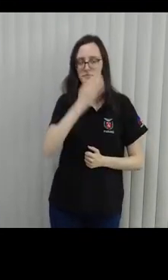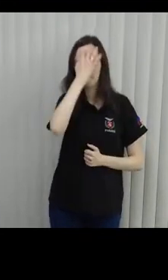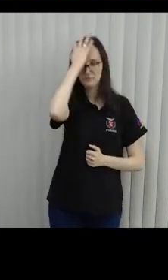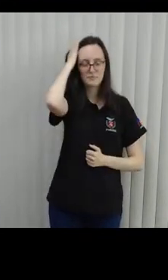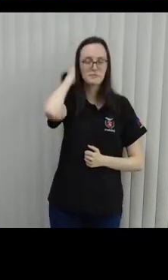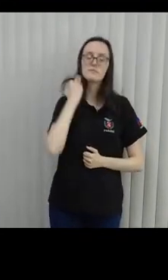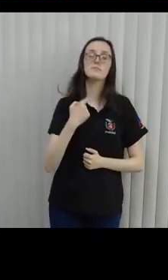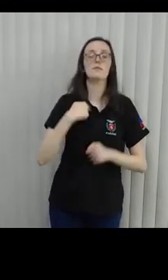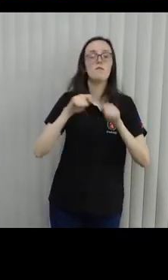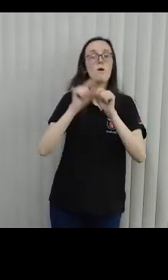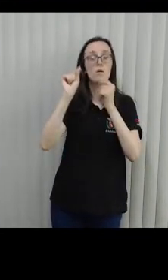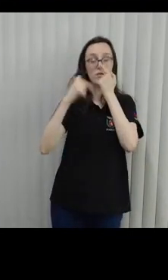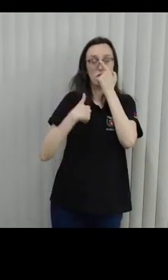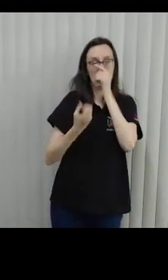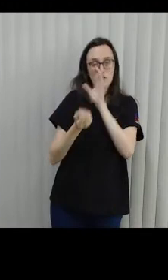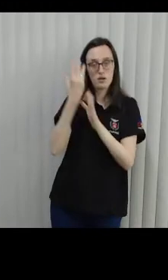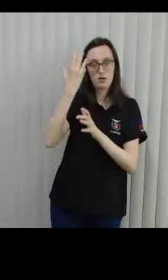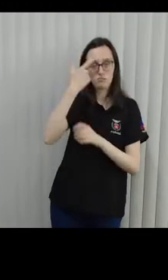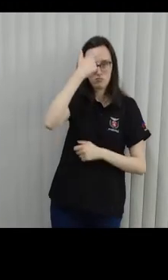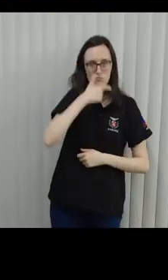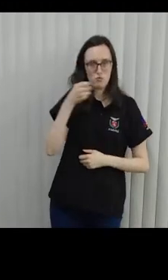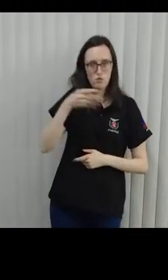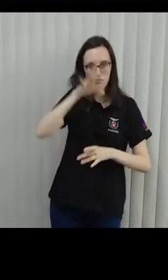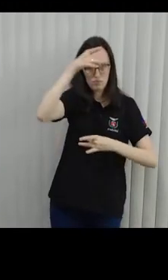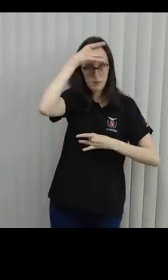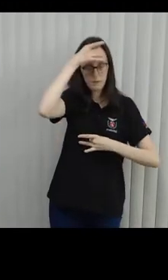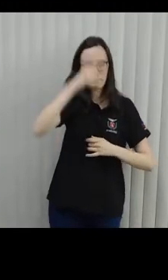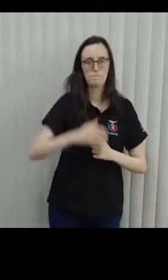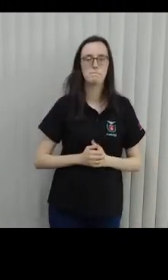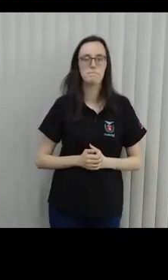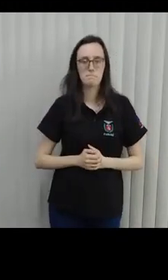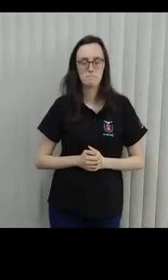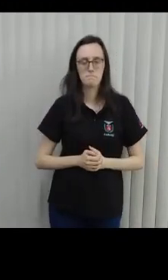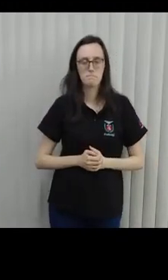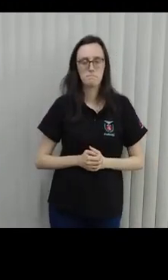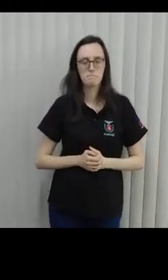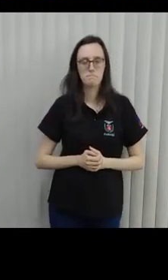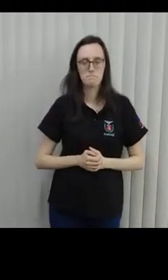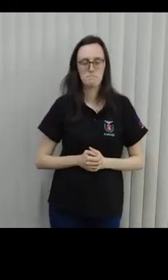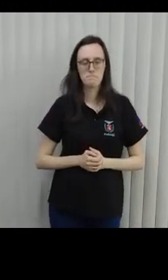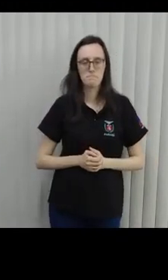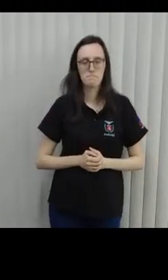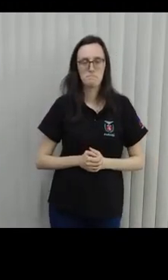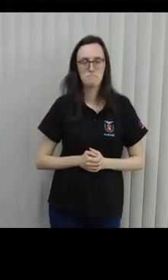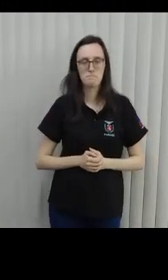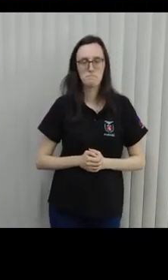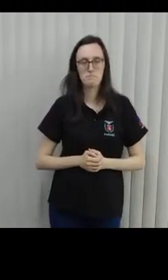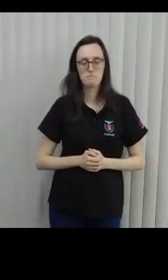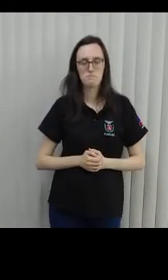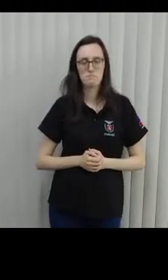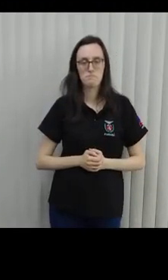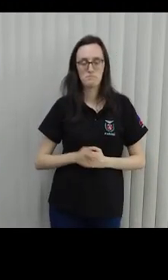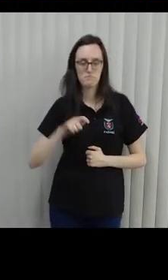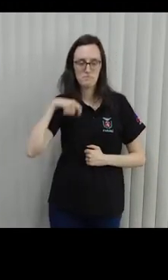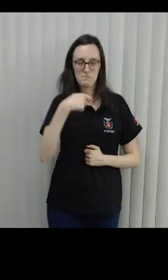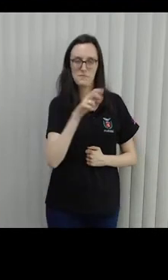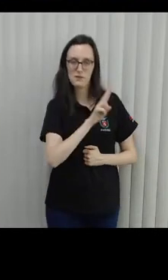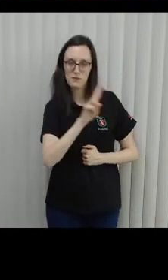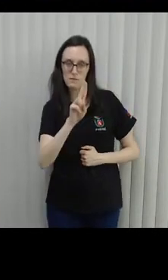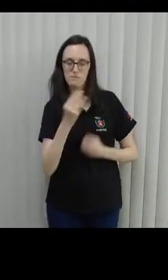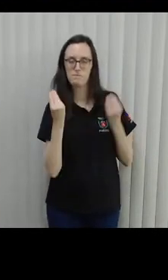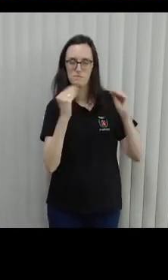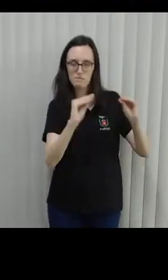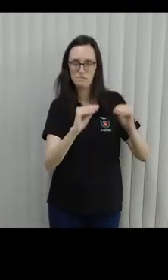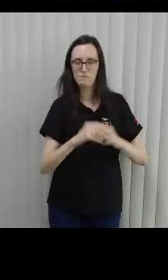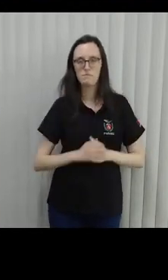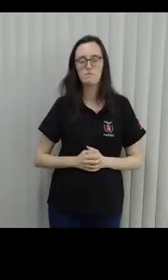O que eu vou fazer? Vamos criar um ator novo. Eu vou pintar esse ator. E esse ator eu vou dar um nome para ele aqui no ator, vou